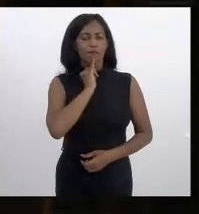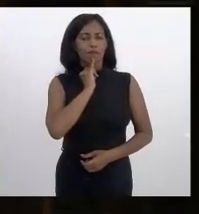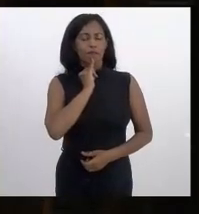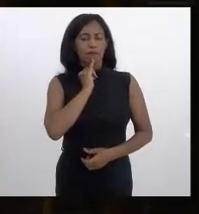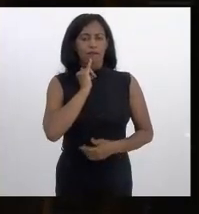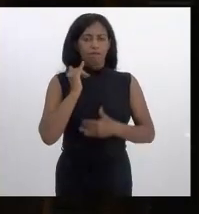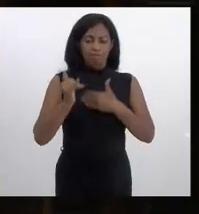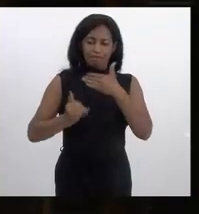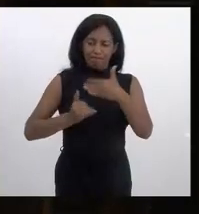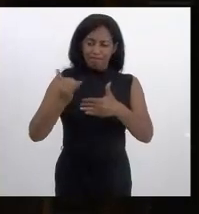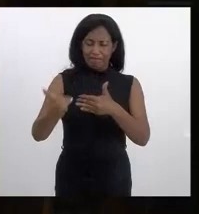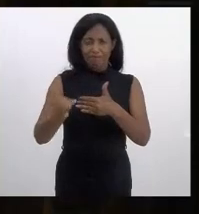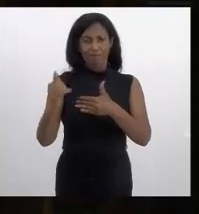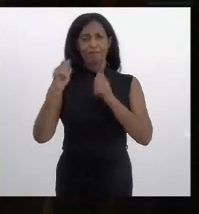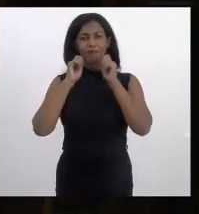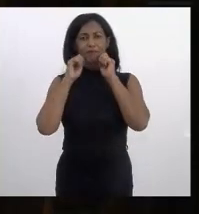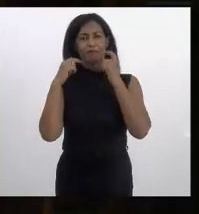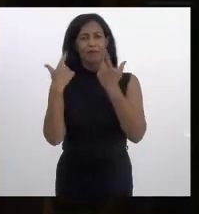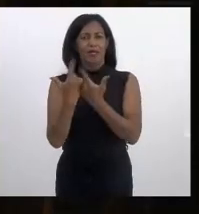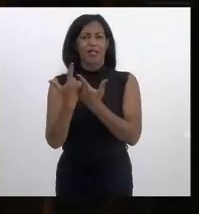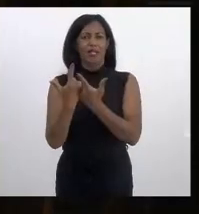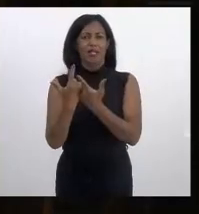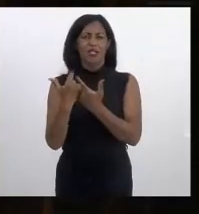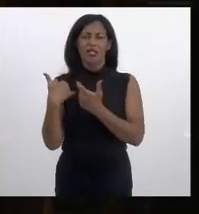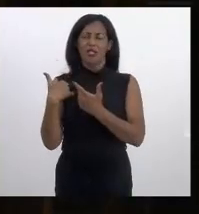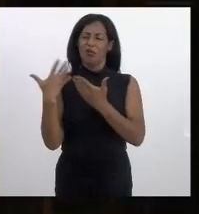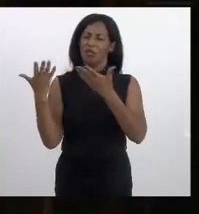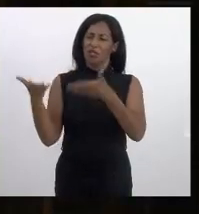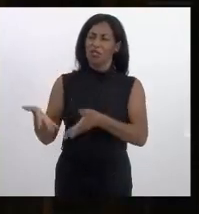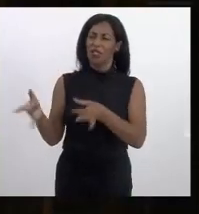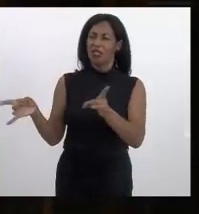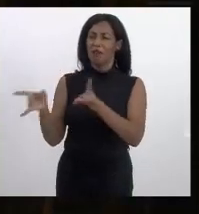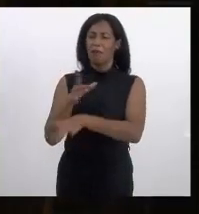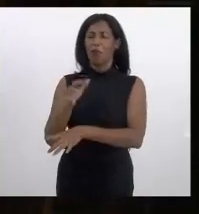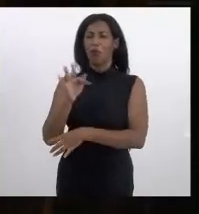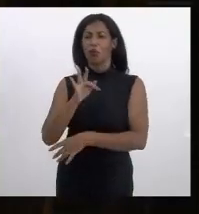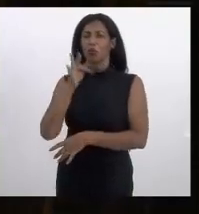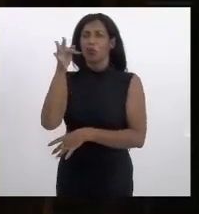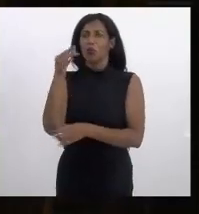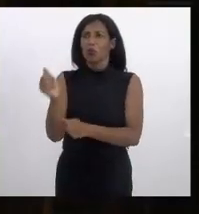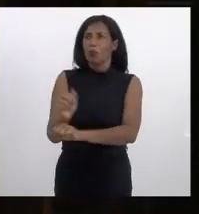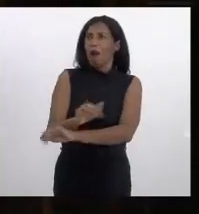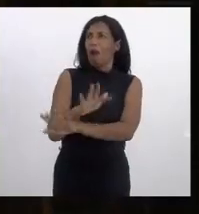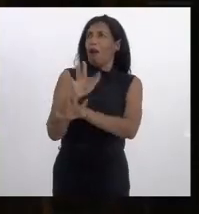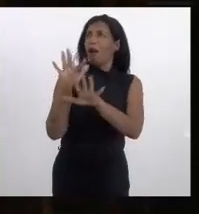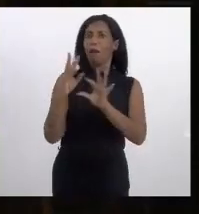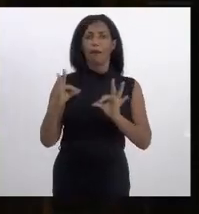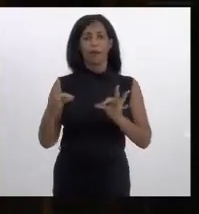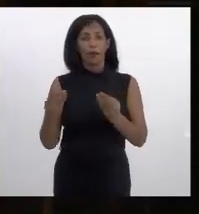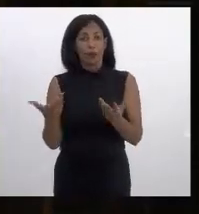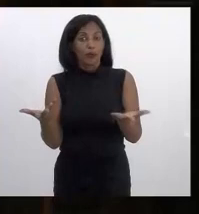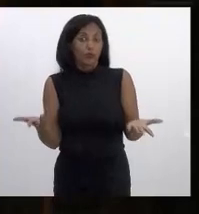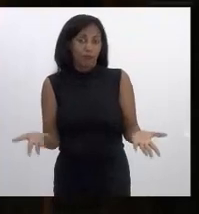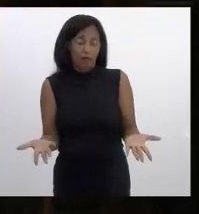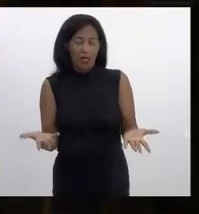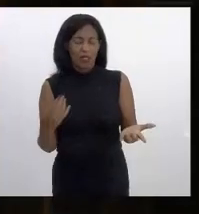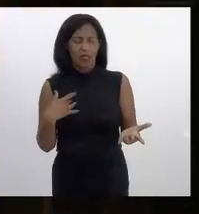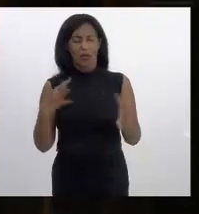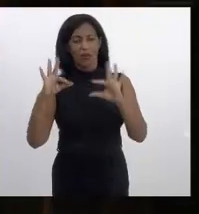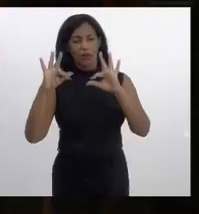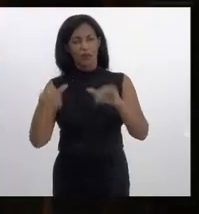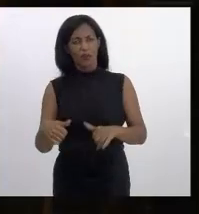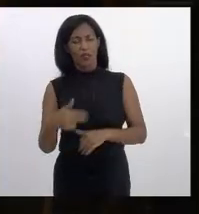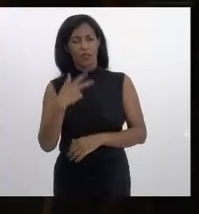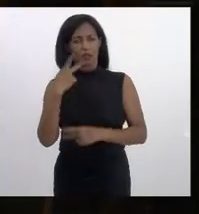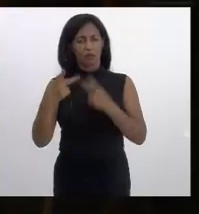passe pela casa eu queria que tivesse chegado já pronto um futuro totalmente brilhante para todos encerra aqui